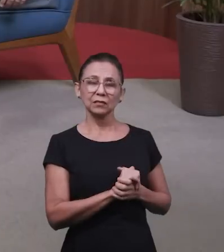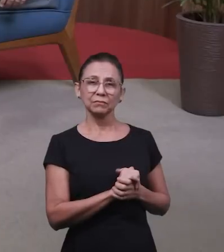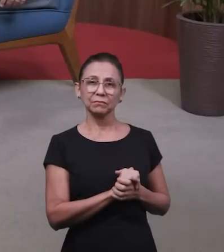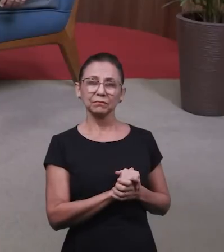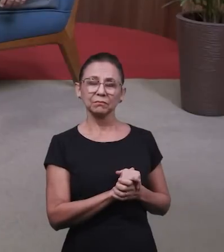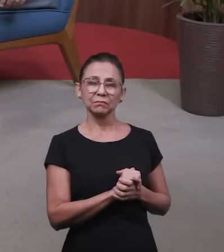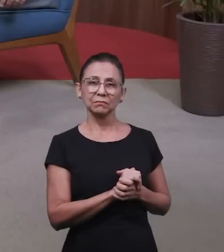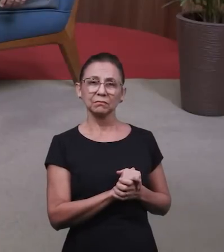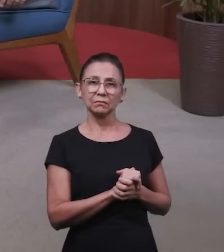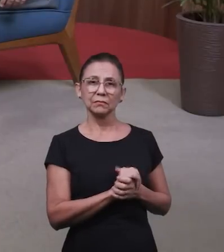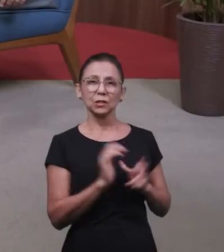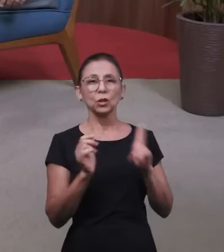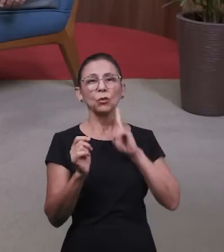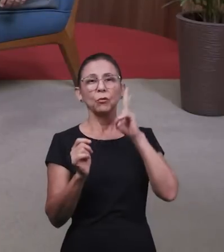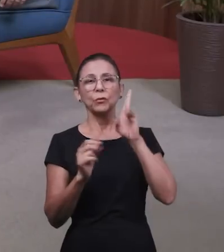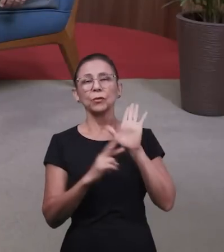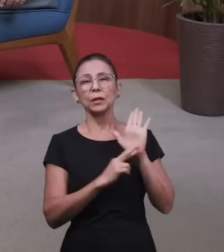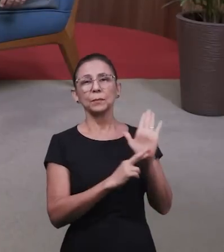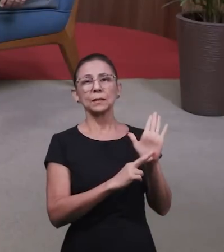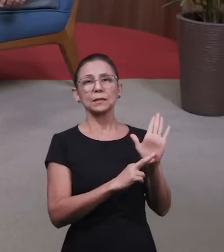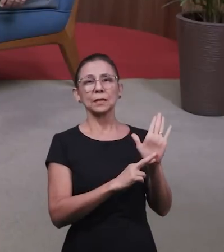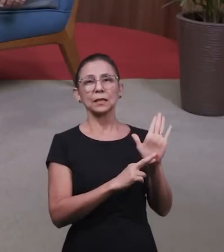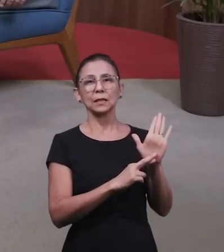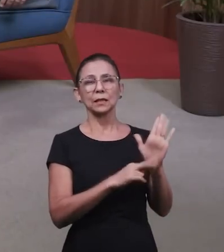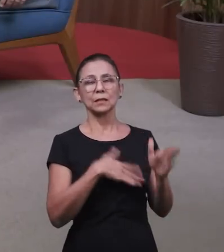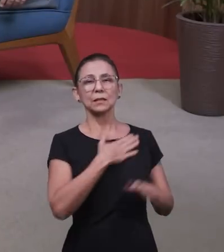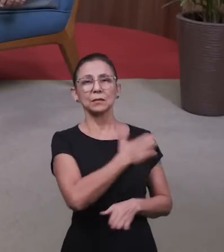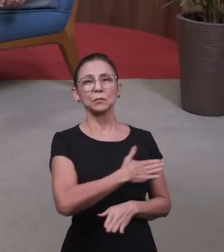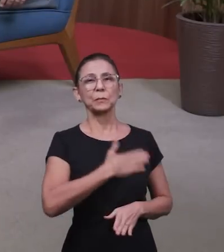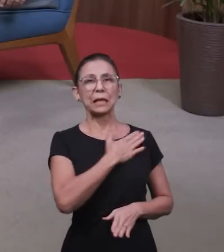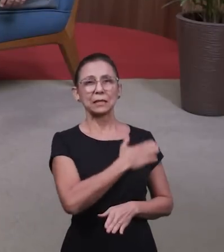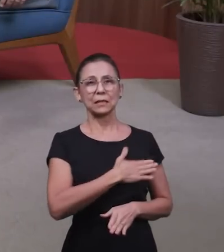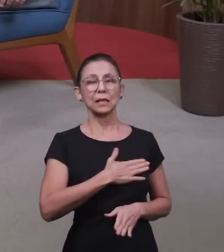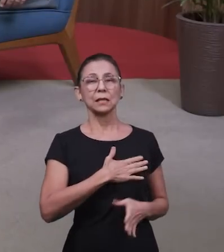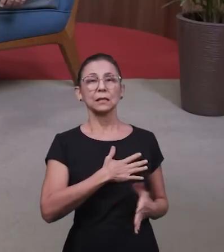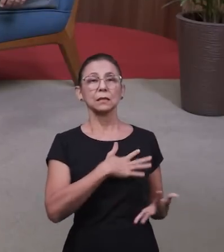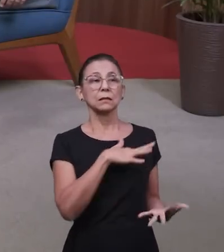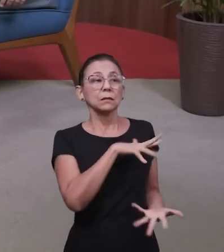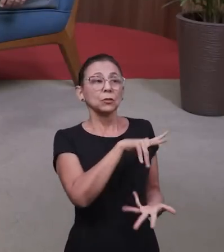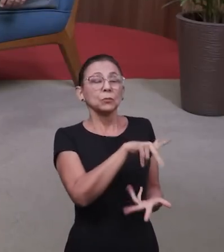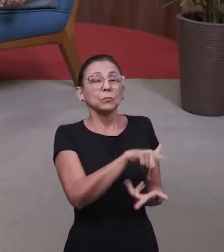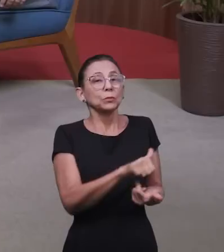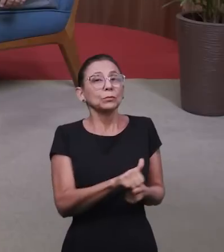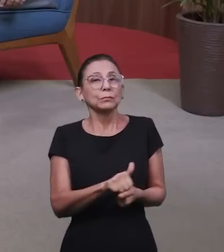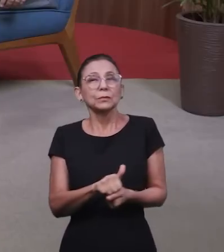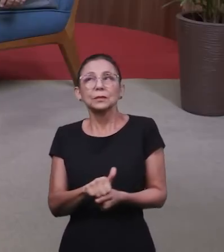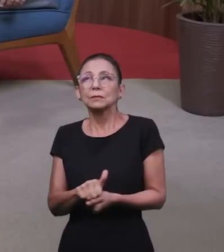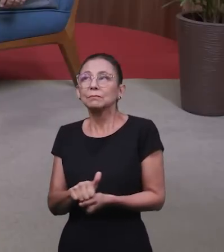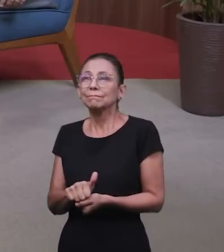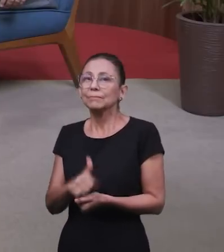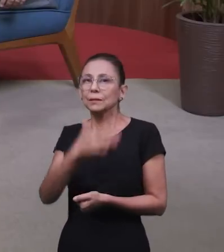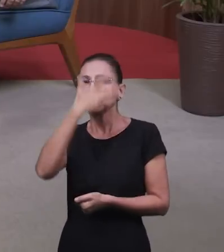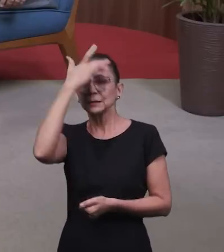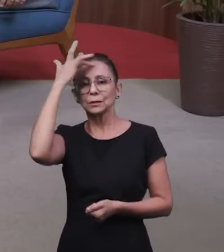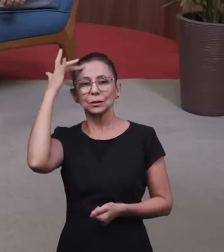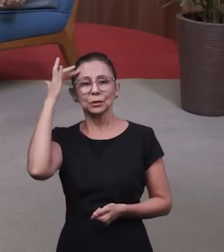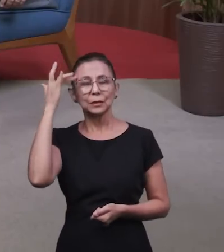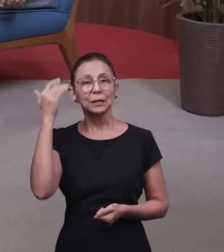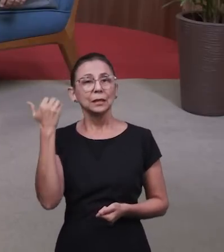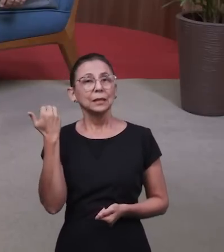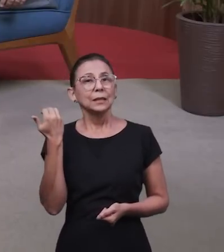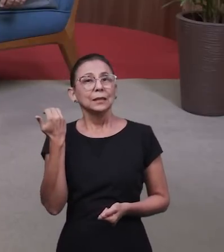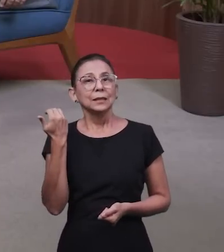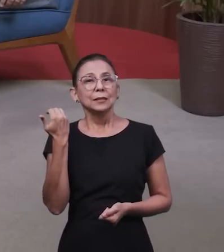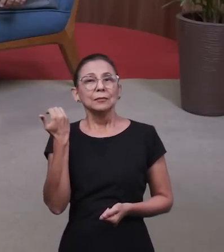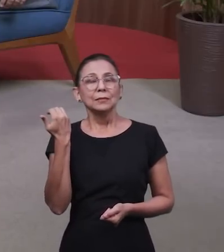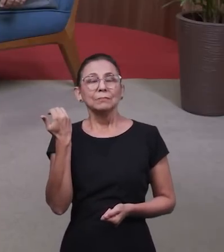ali, fala da alegria do mundo, dos prazeres desta vida. Ele não tem noção do